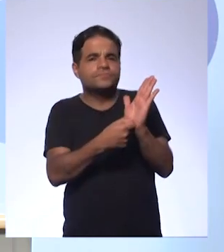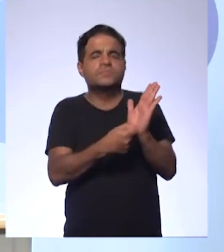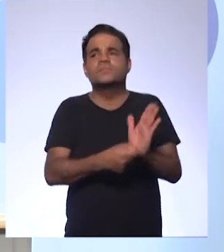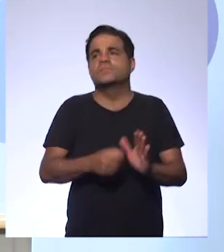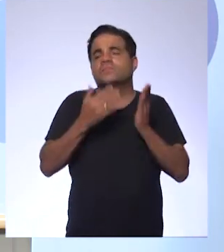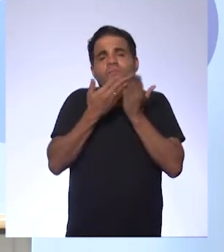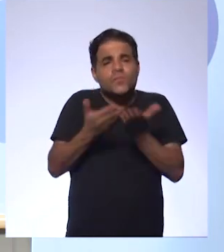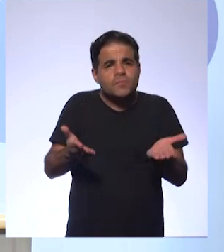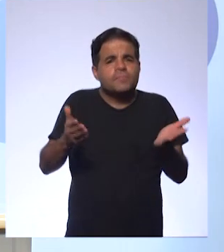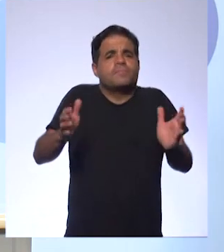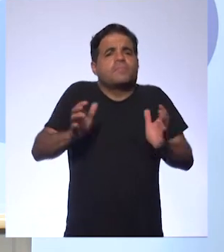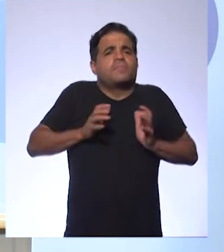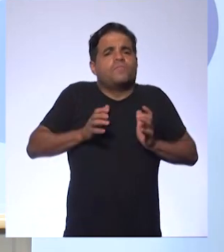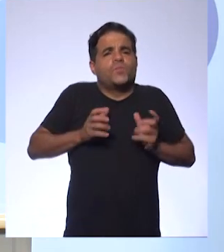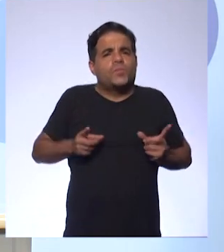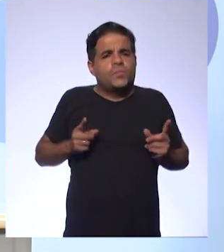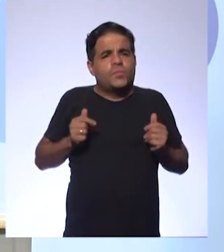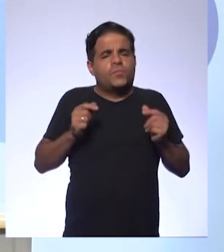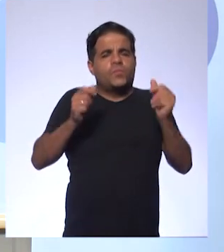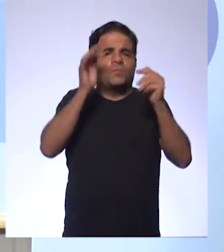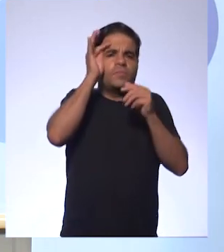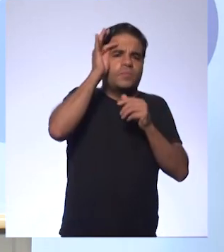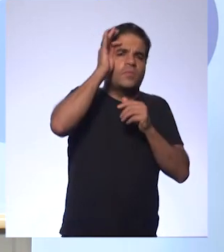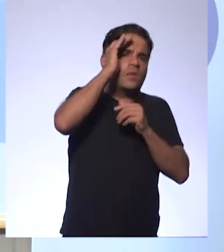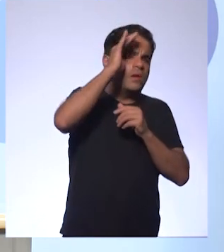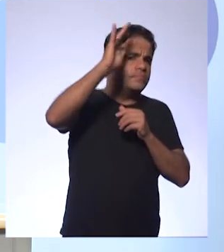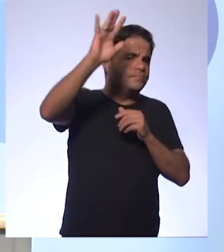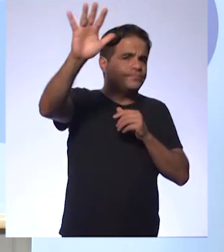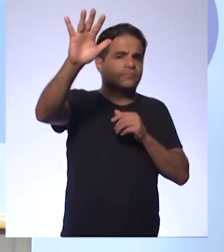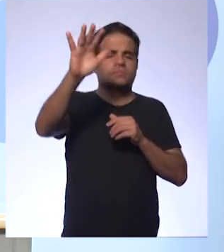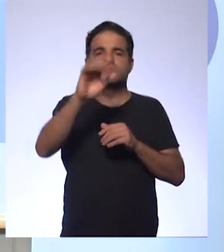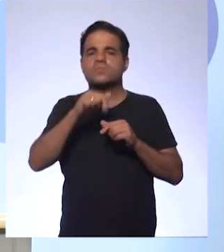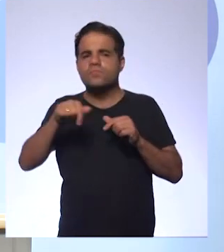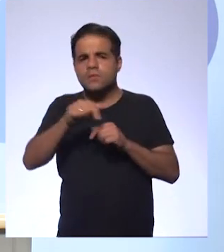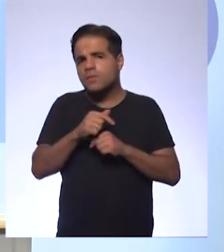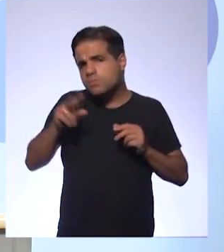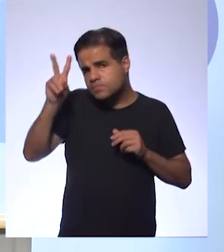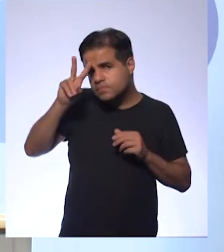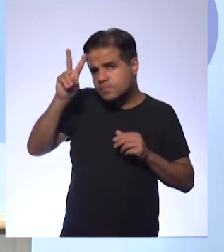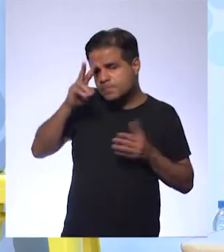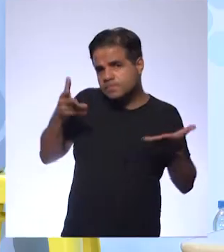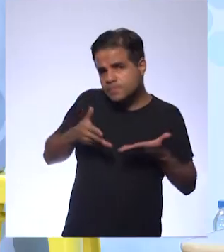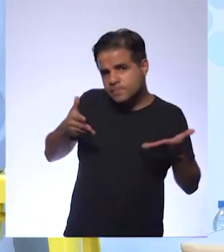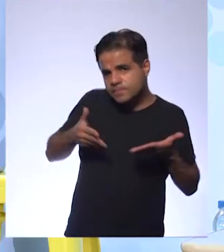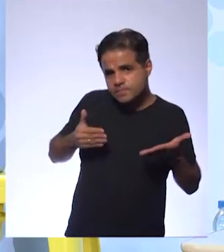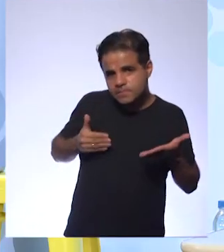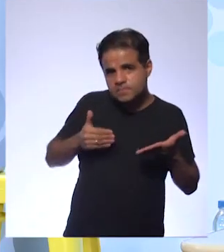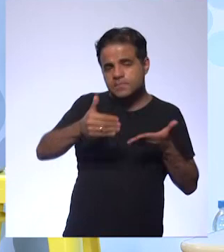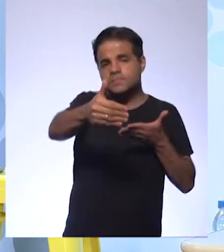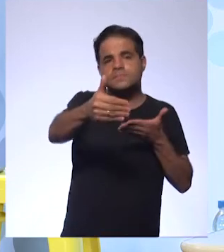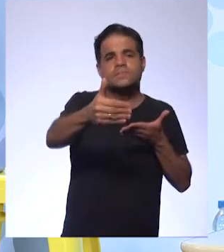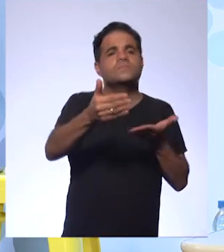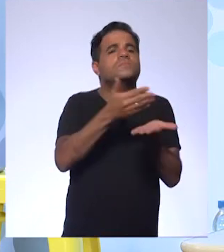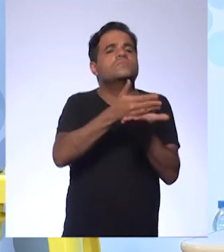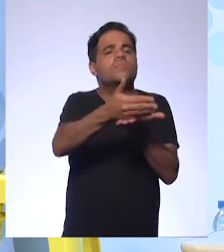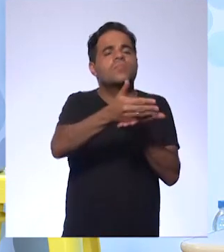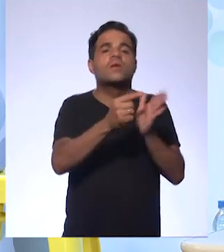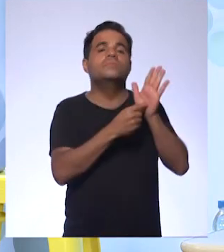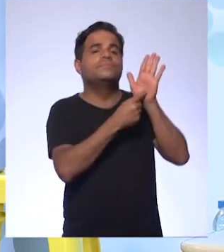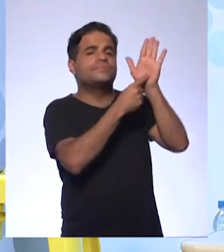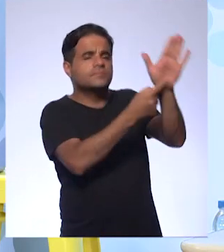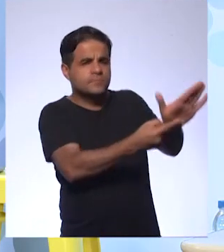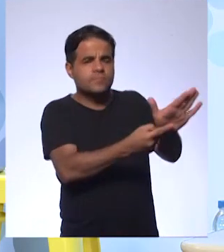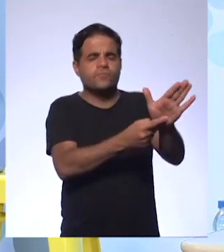tem muita riqueza filosófica e histórica para você hoje. É isso mesmo. Então, vamos começar